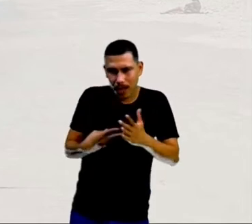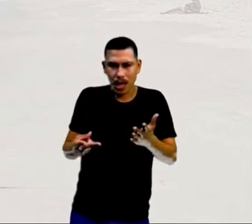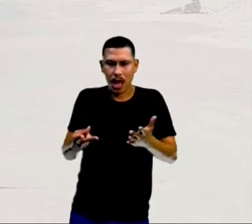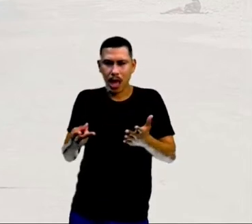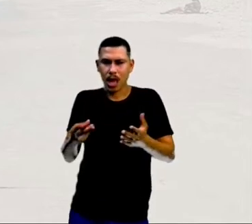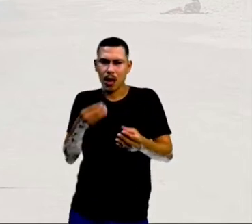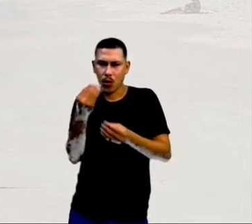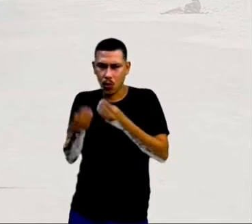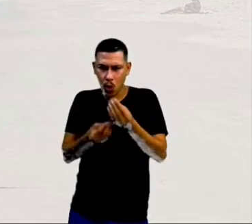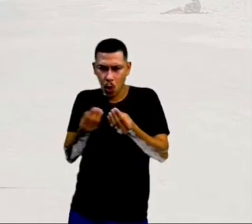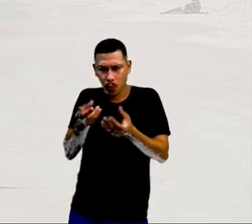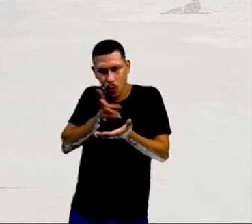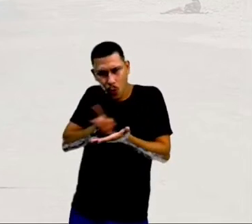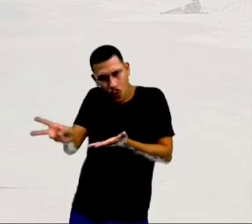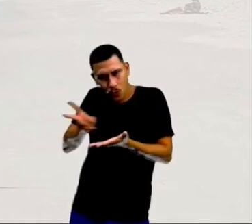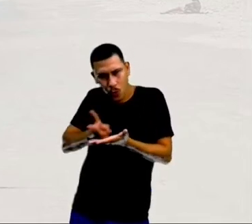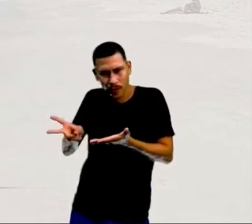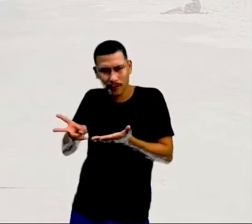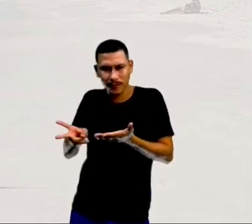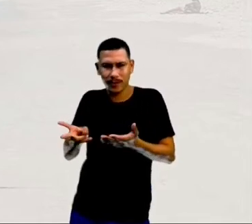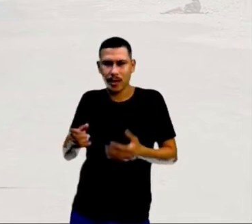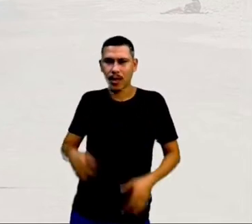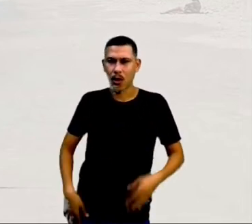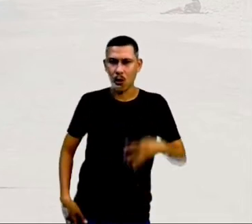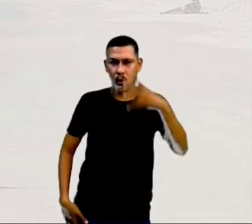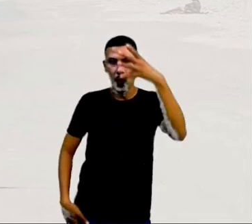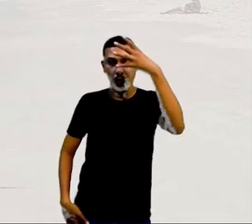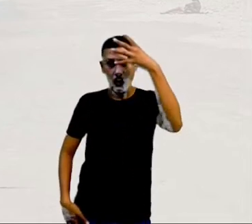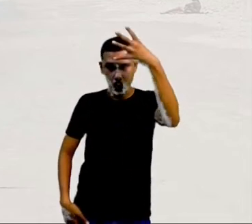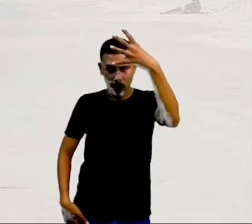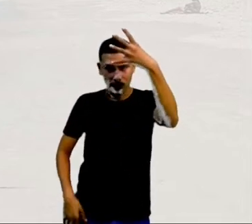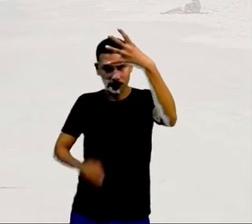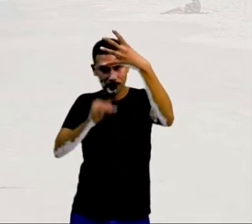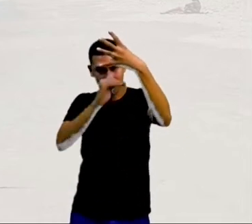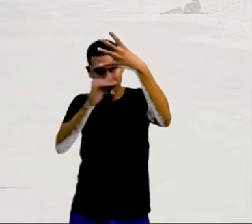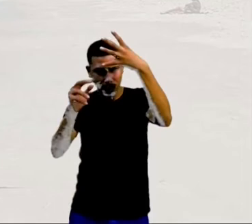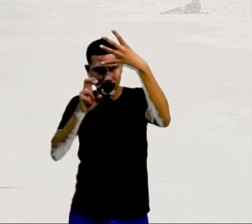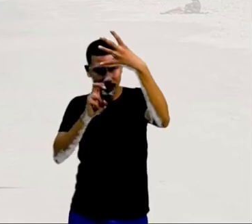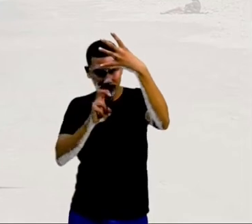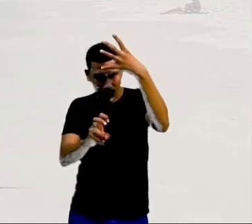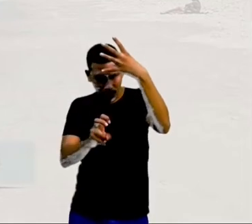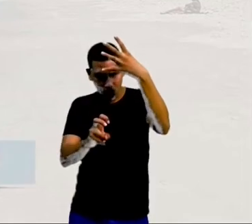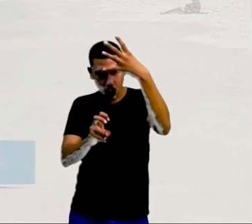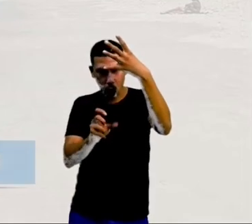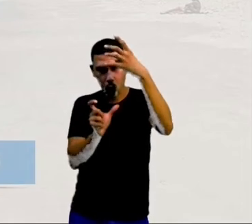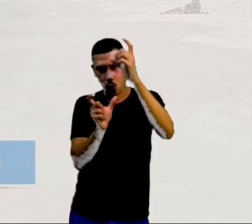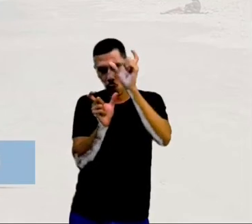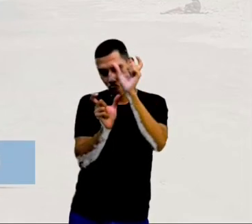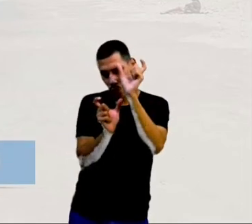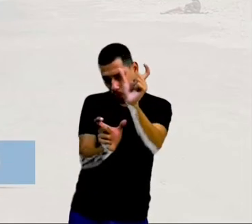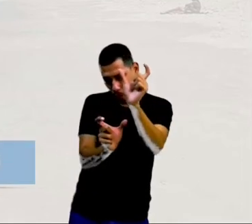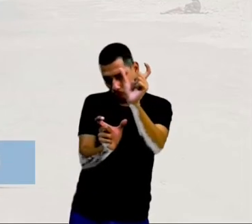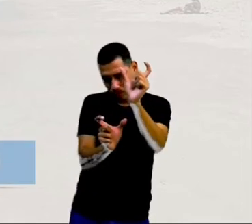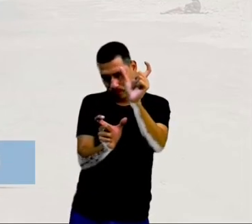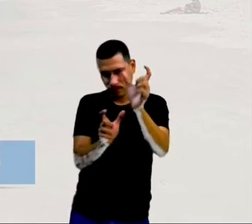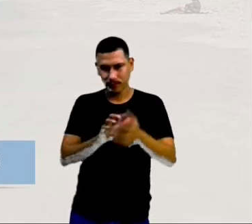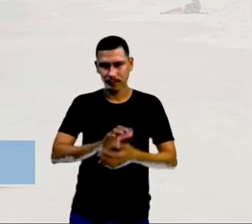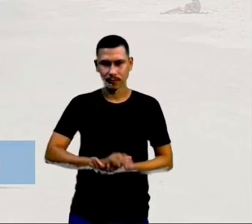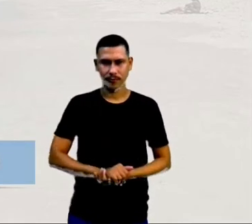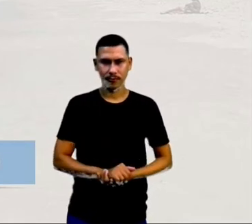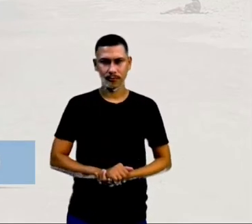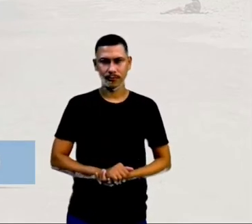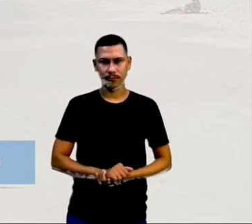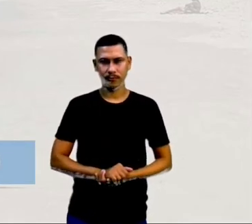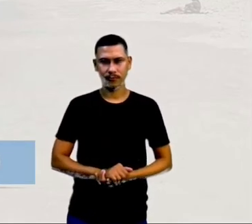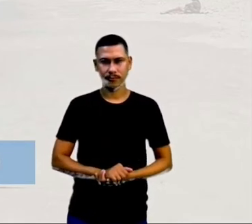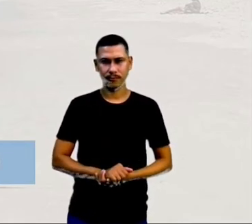é composta de dois valores, o termo antecedente e o termo consequente, tá bom?